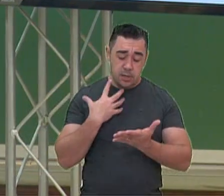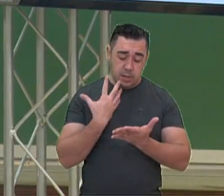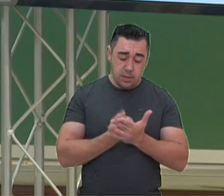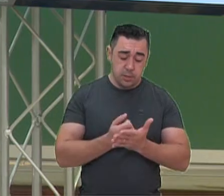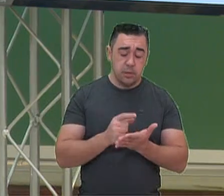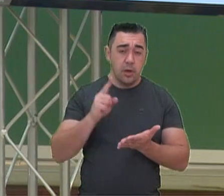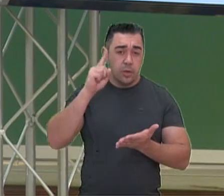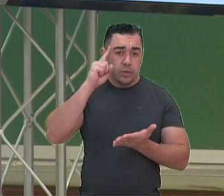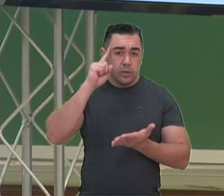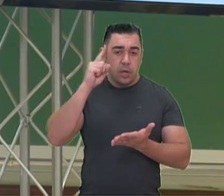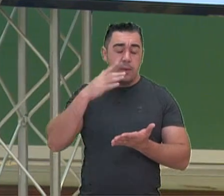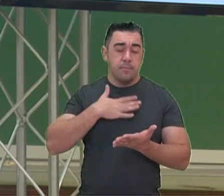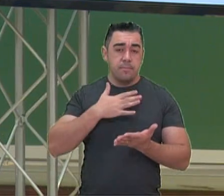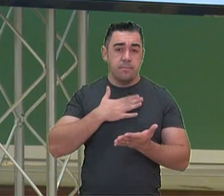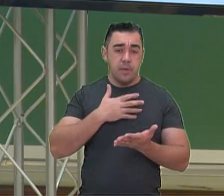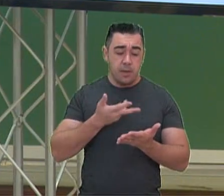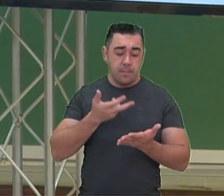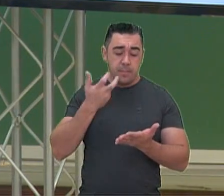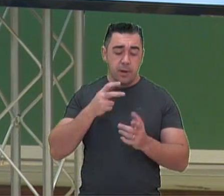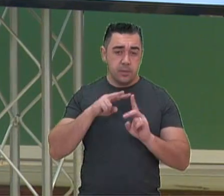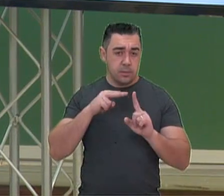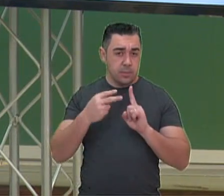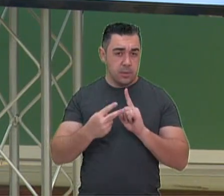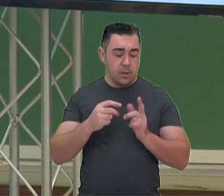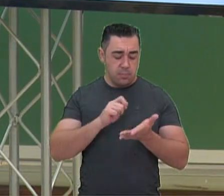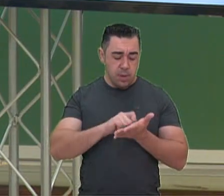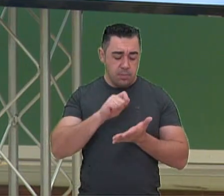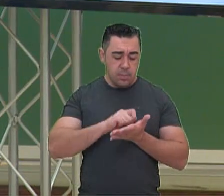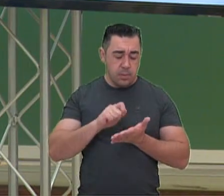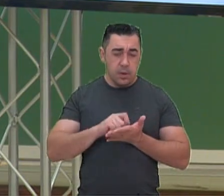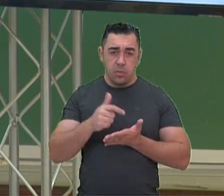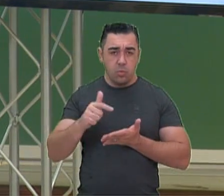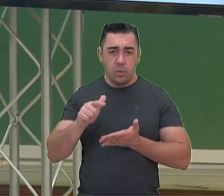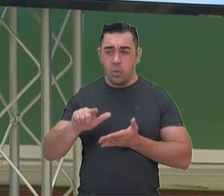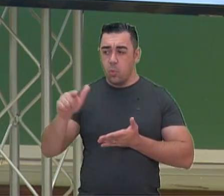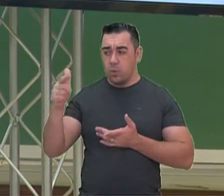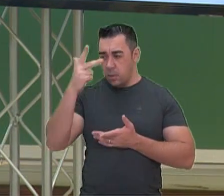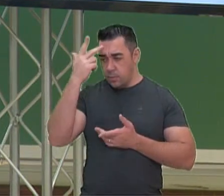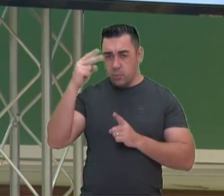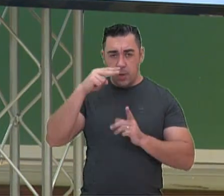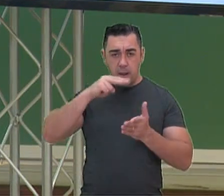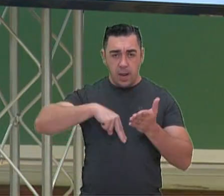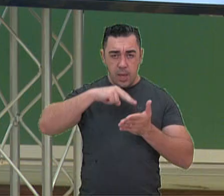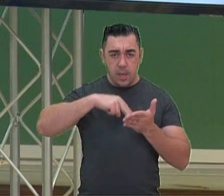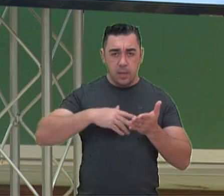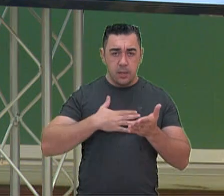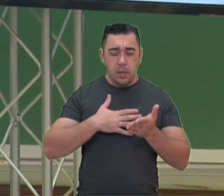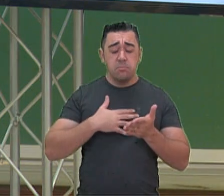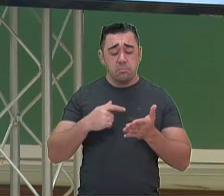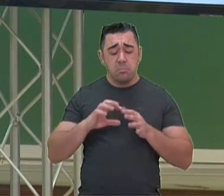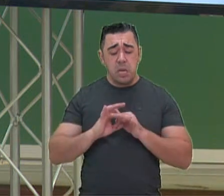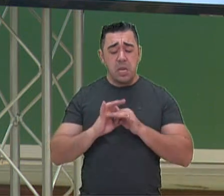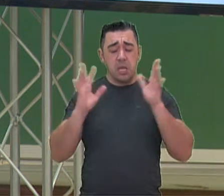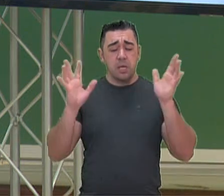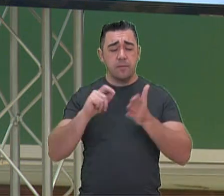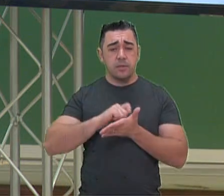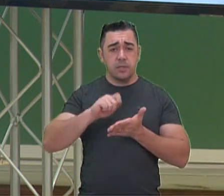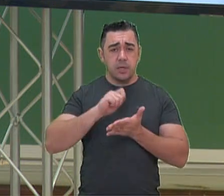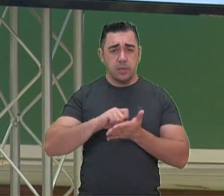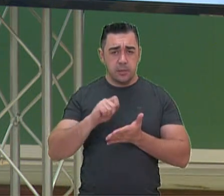com visão própria e com a vantagem de não existir um leitor crítico, permite essa liberdade na